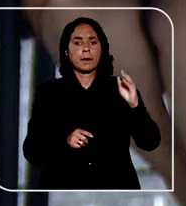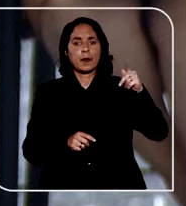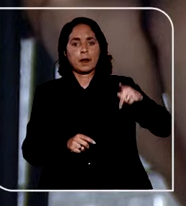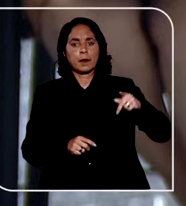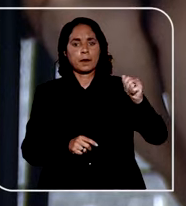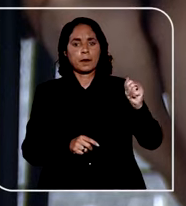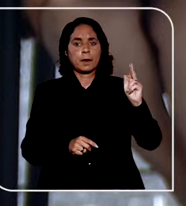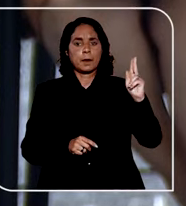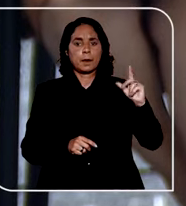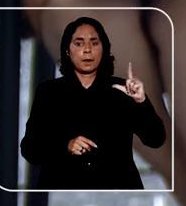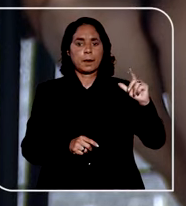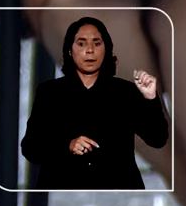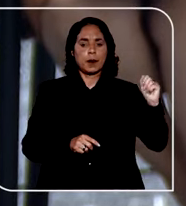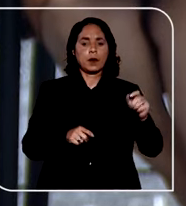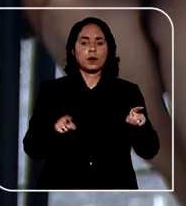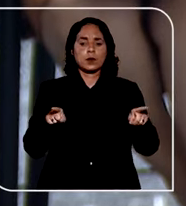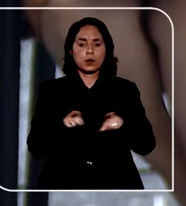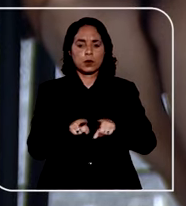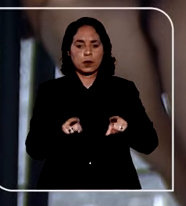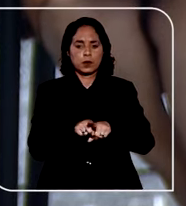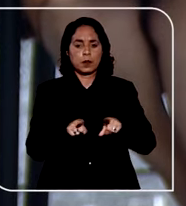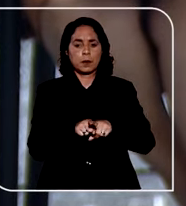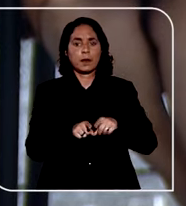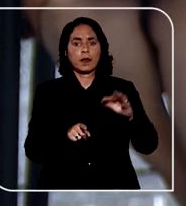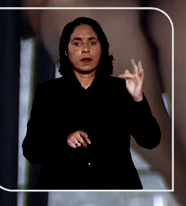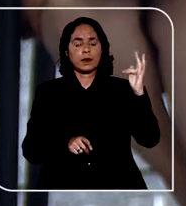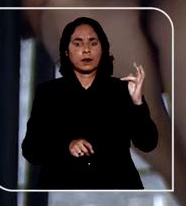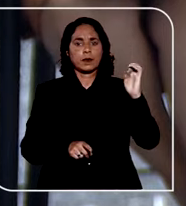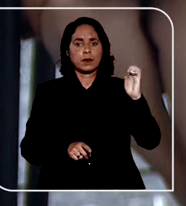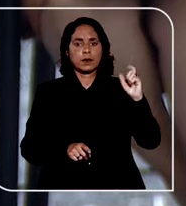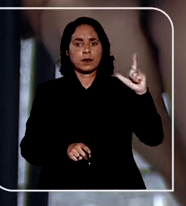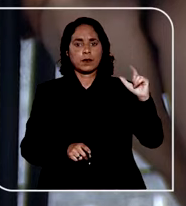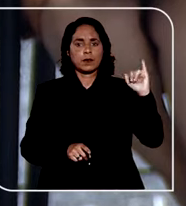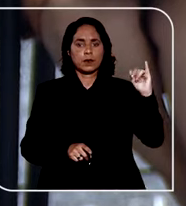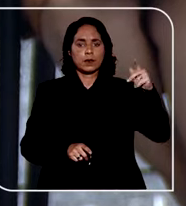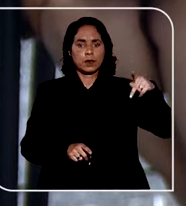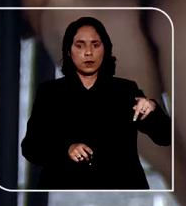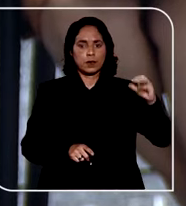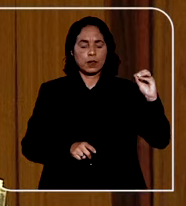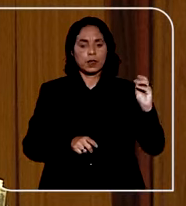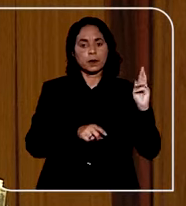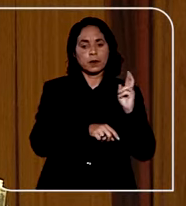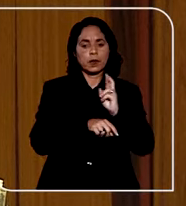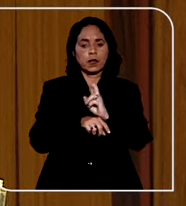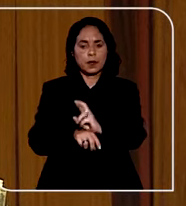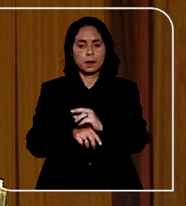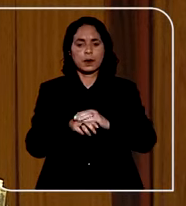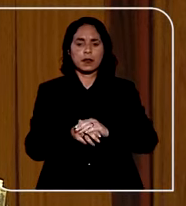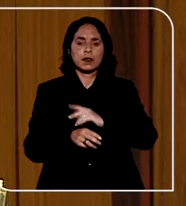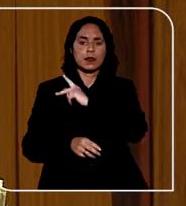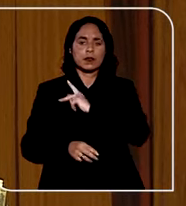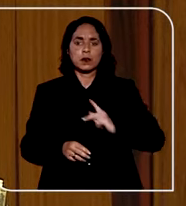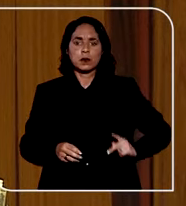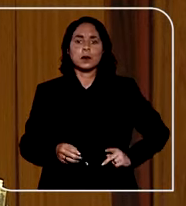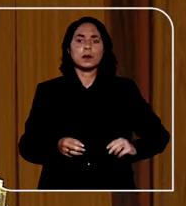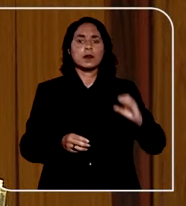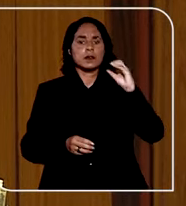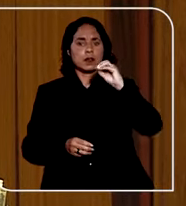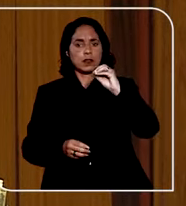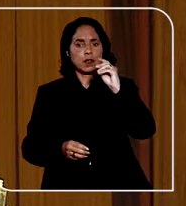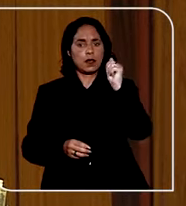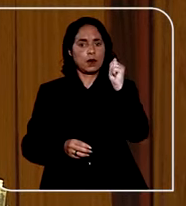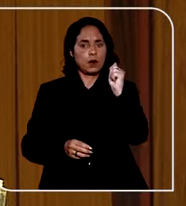branco e o conselheiro Federal decano Dr Felipe Sarmento Cordeiro representando o Presidente do Conselho Federal da Ordem dos